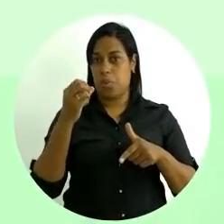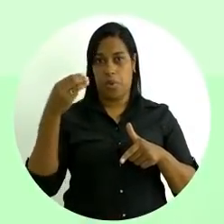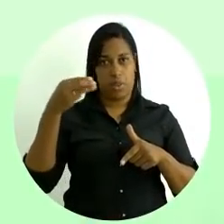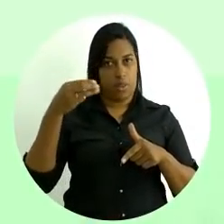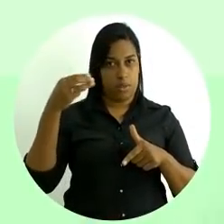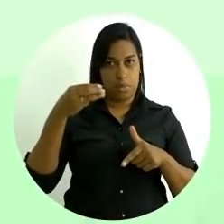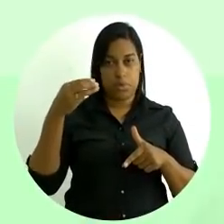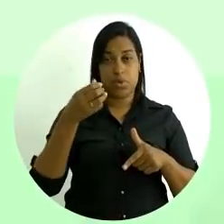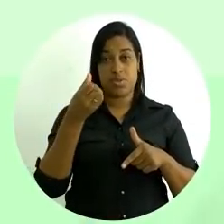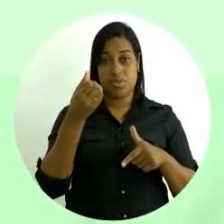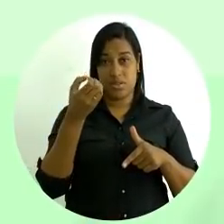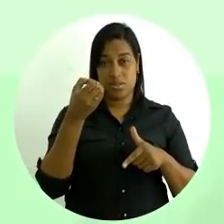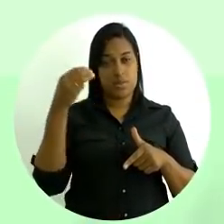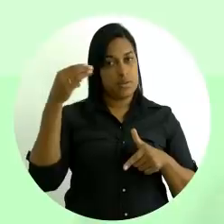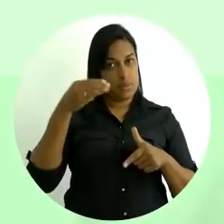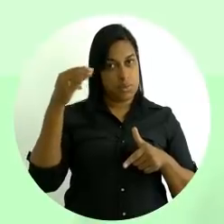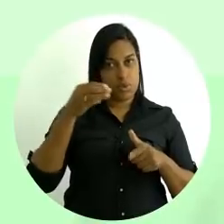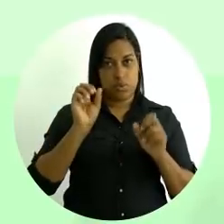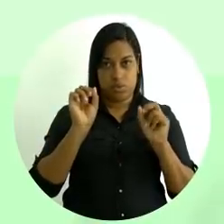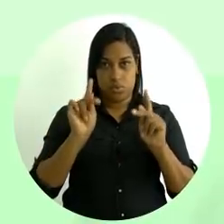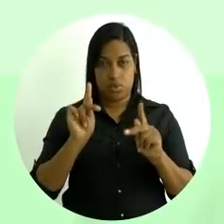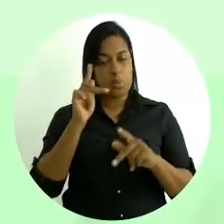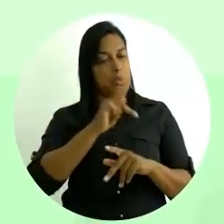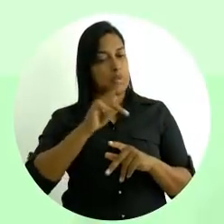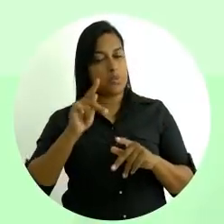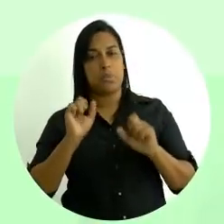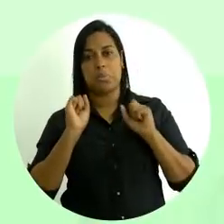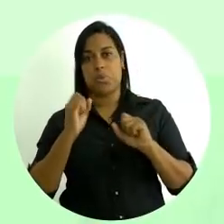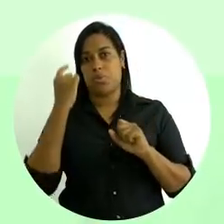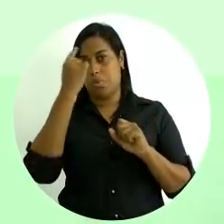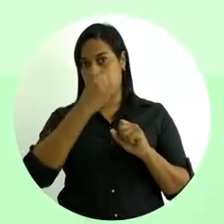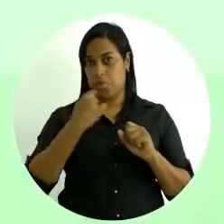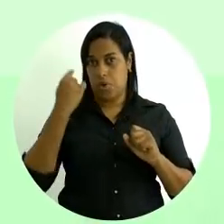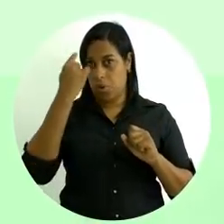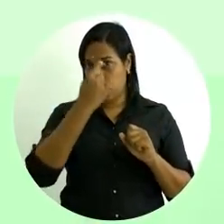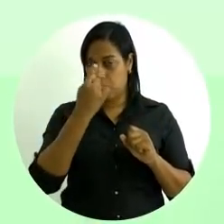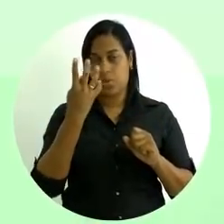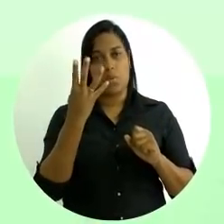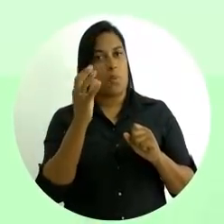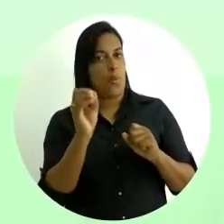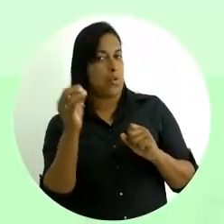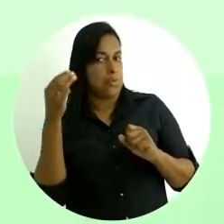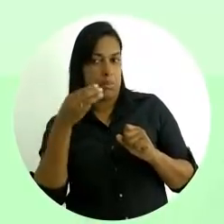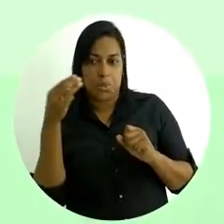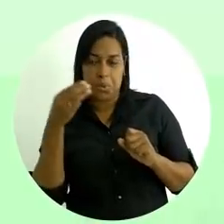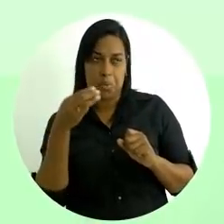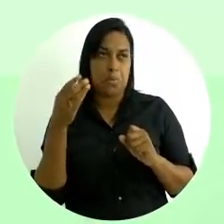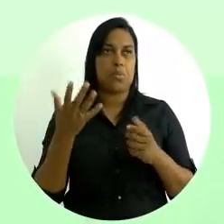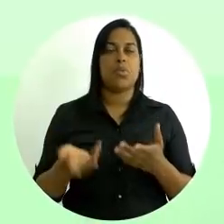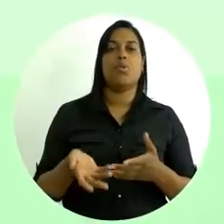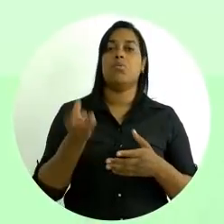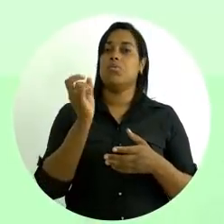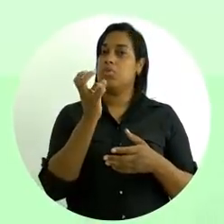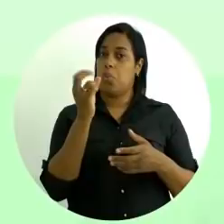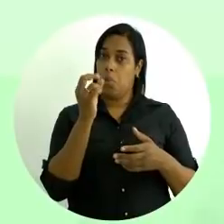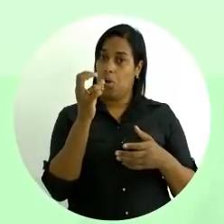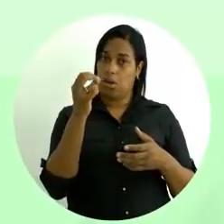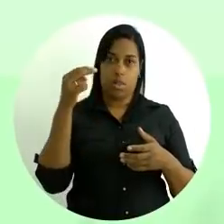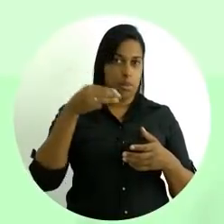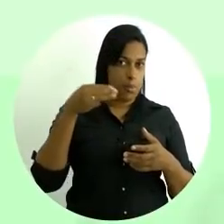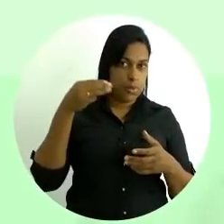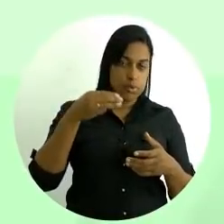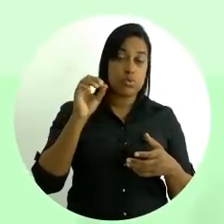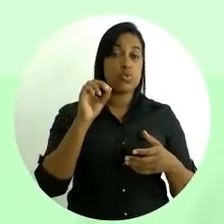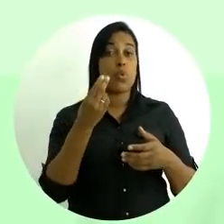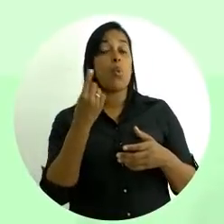de 50 minutos e de 60 minutos. Então, o professor pode trabalhar uma hora-aula com 40 minutos de duração, com